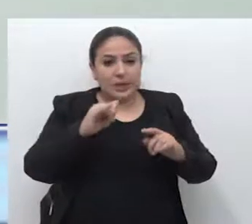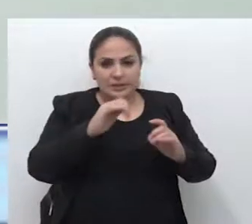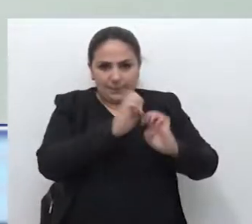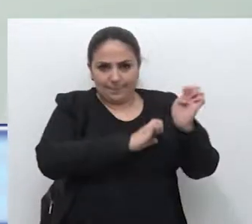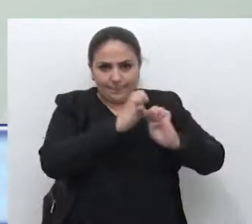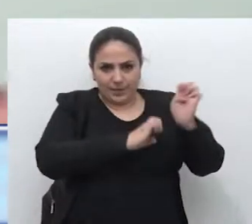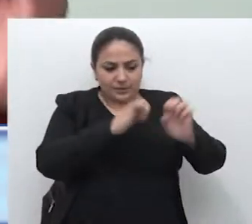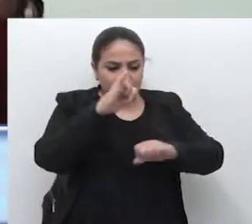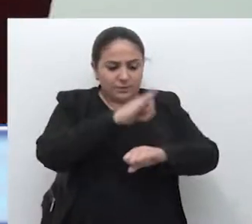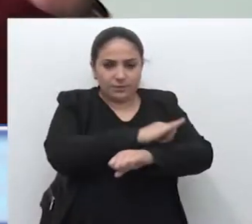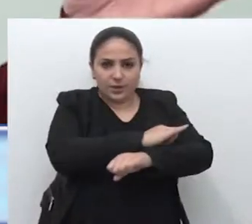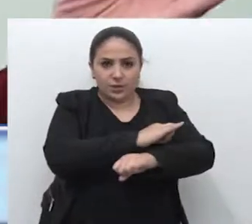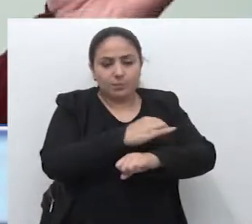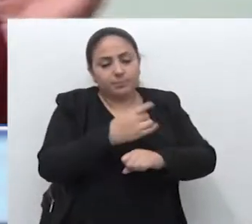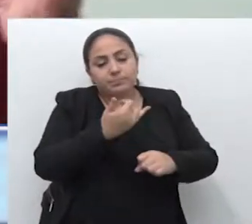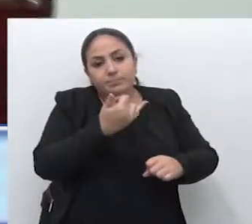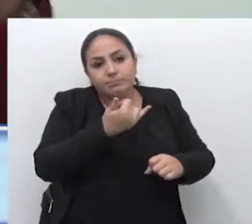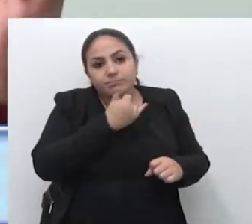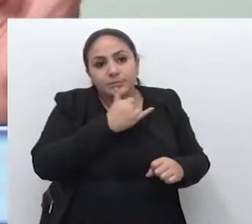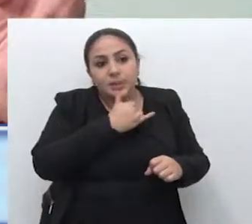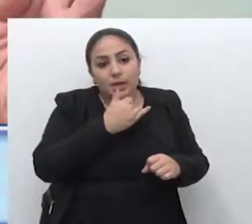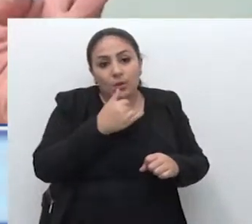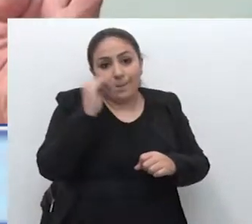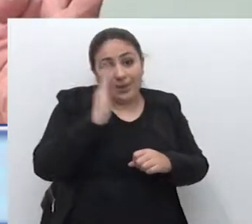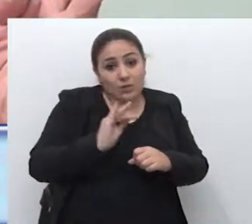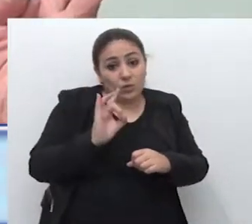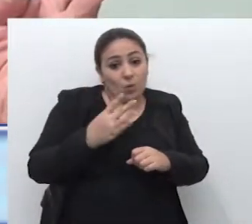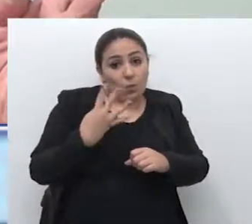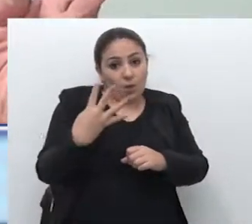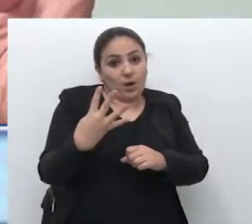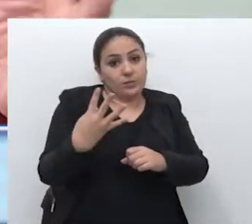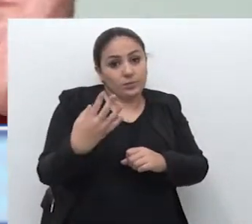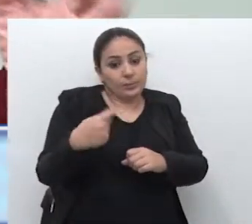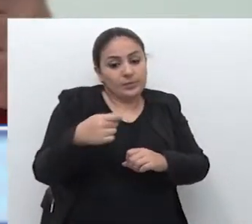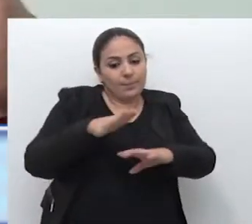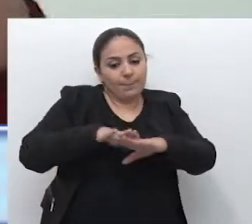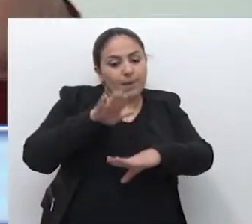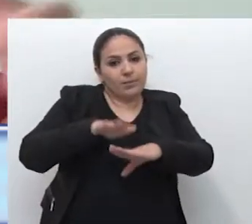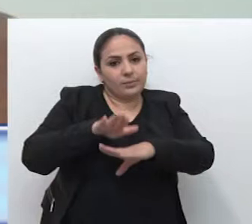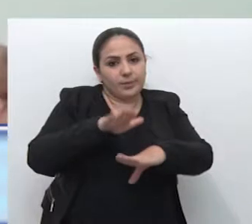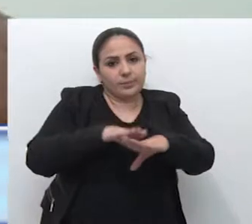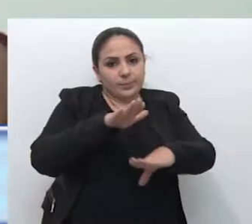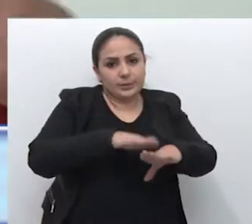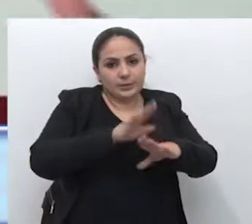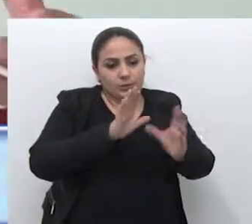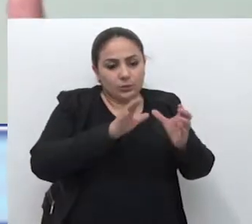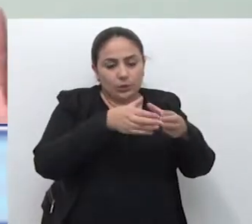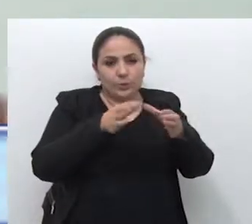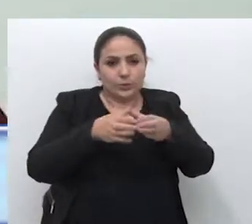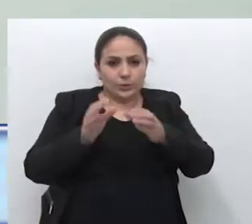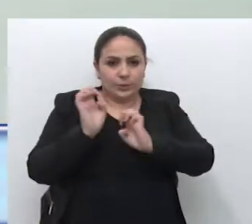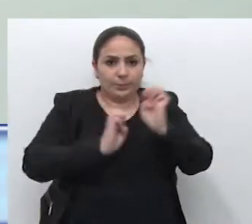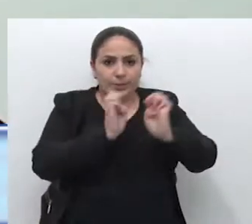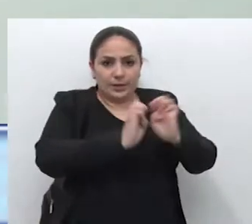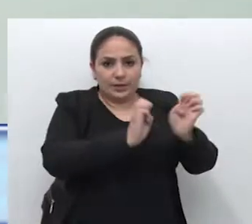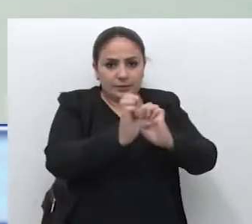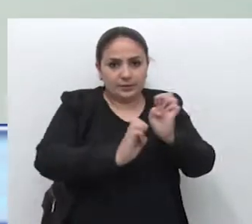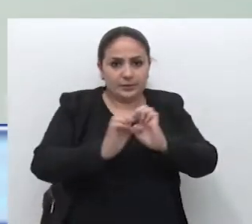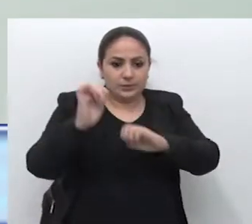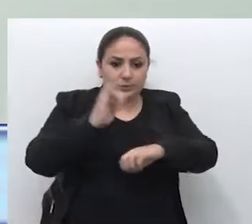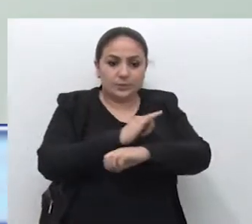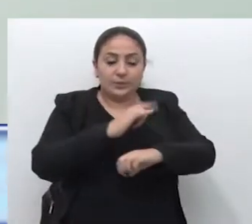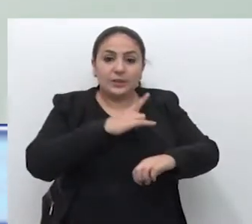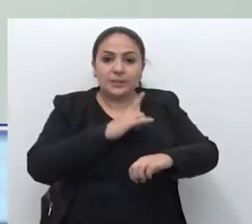companhias aéreas, e pena que no Brasil são só 4, precisávamos ter outras companhias para que nós pudéssemos